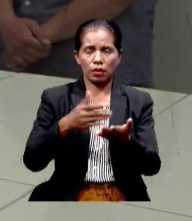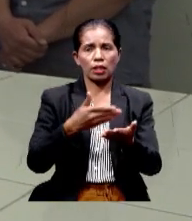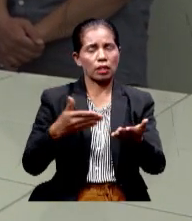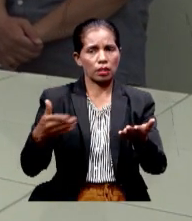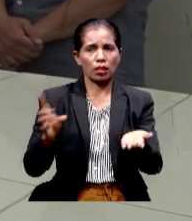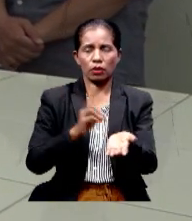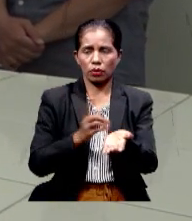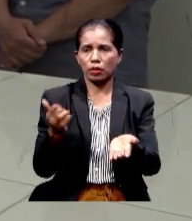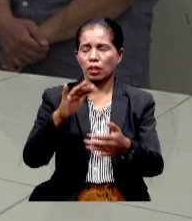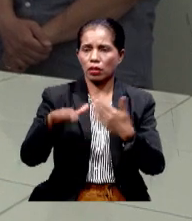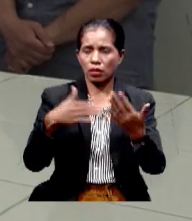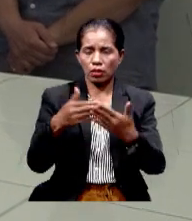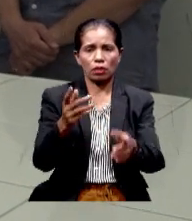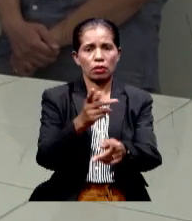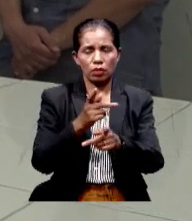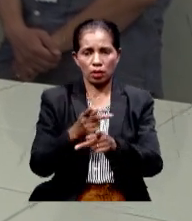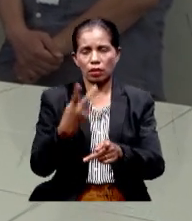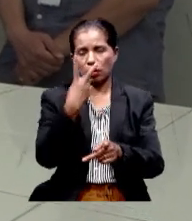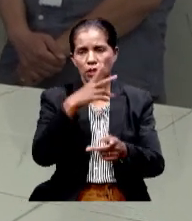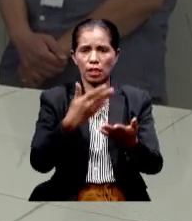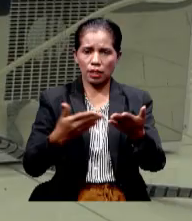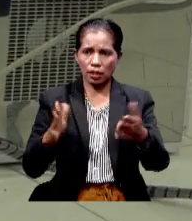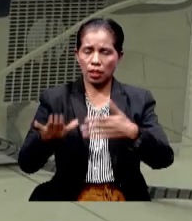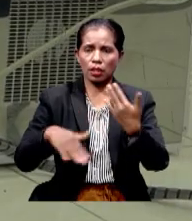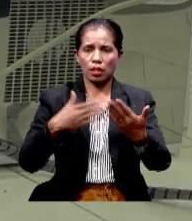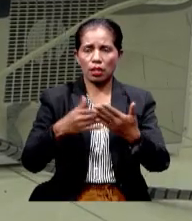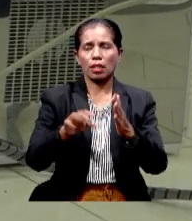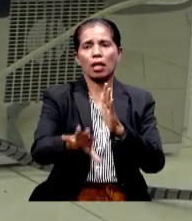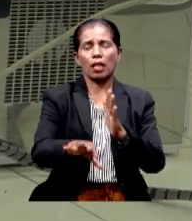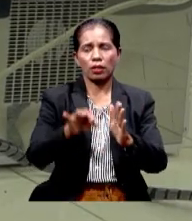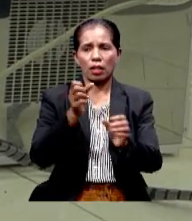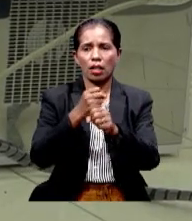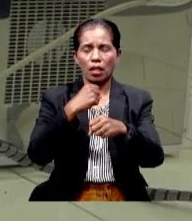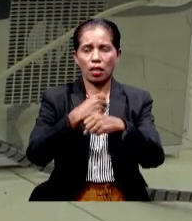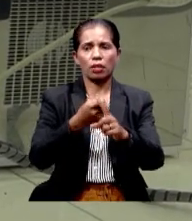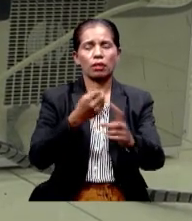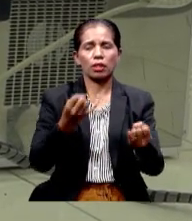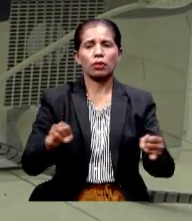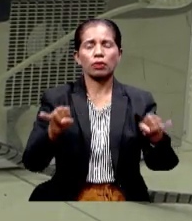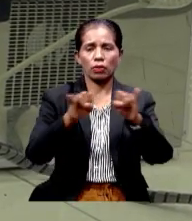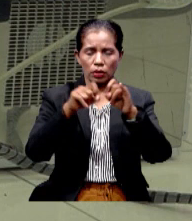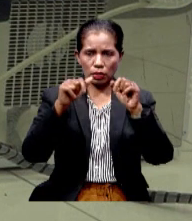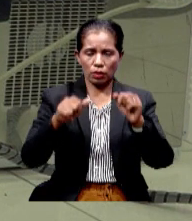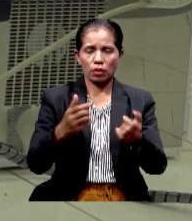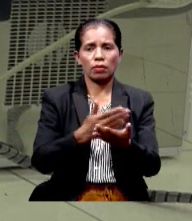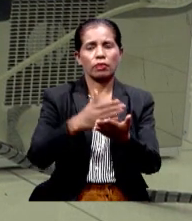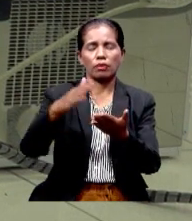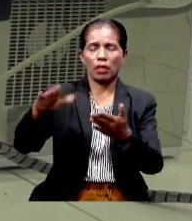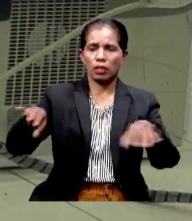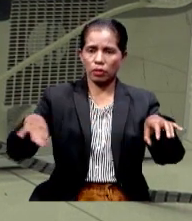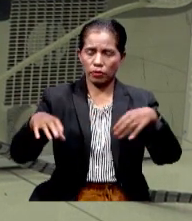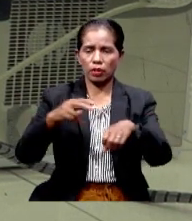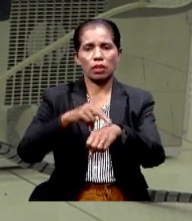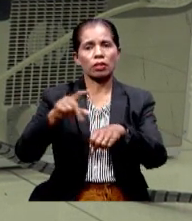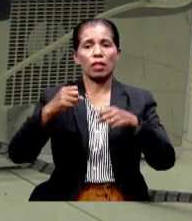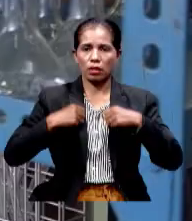sira, assegura controlo qualidade basa san sira ne behetan ona ka produz usi Instituto Idane, onde distribui ba Serviço Nacional de